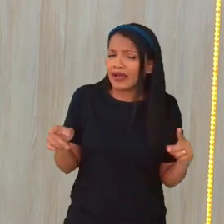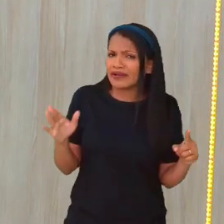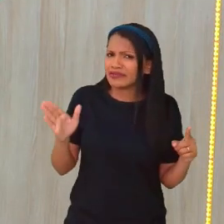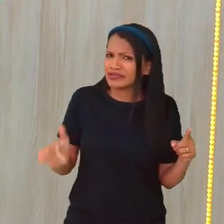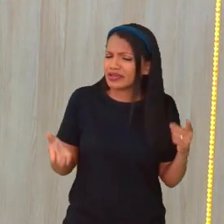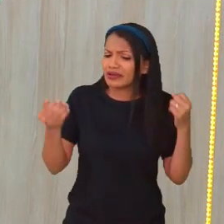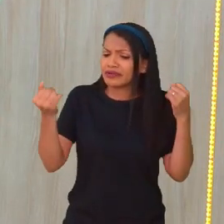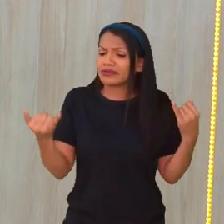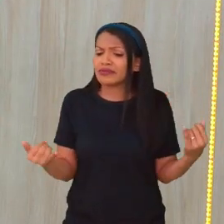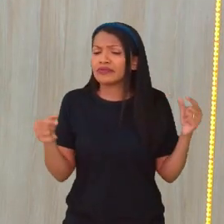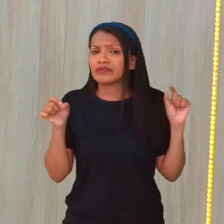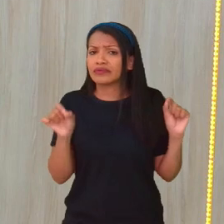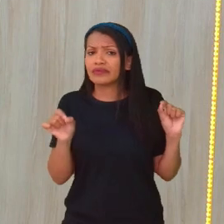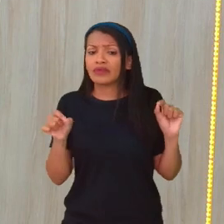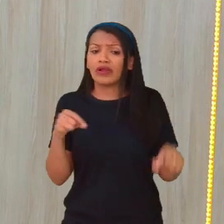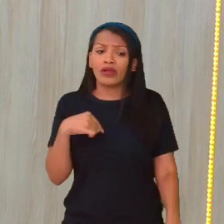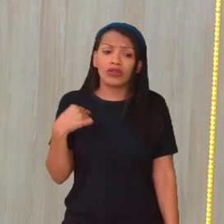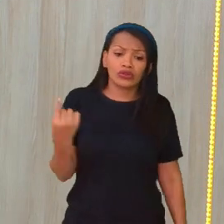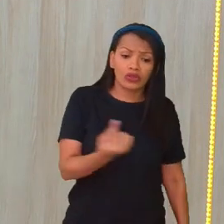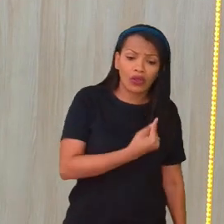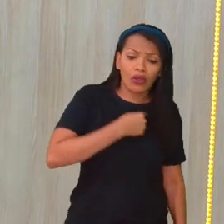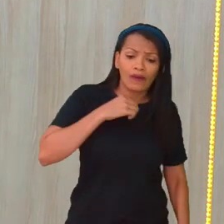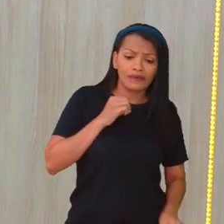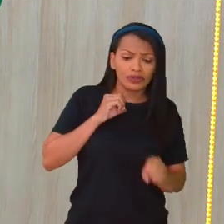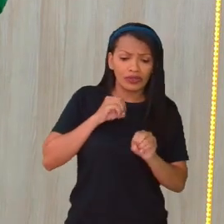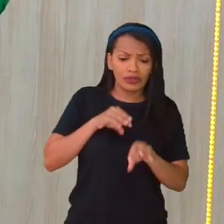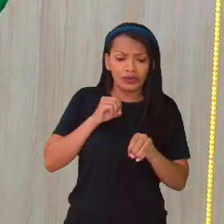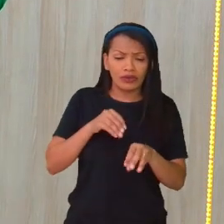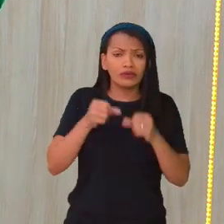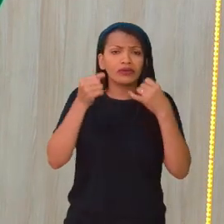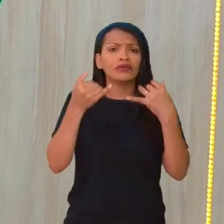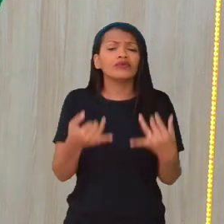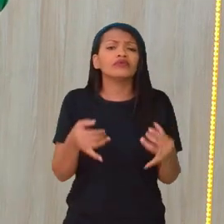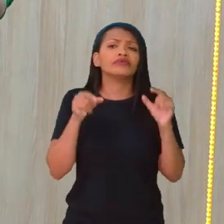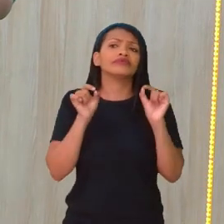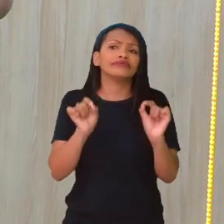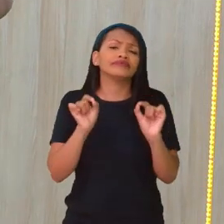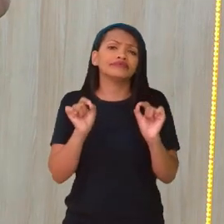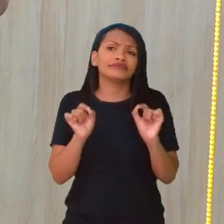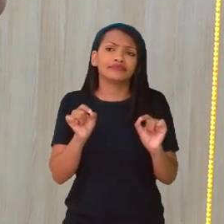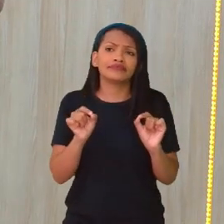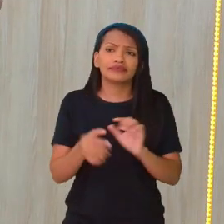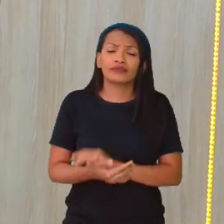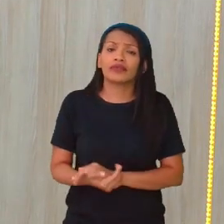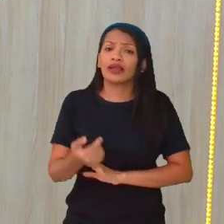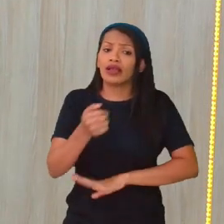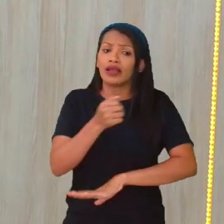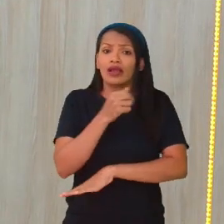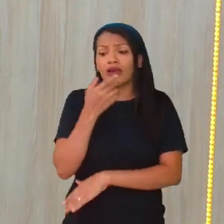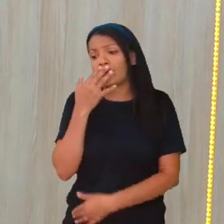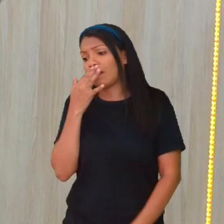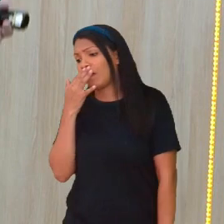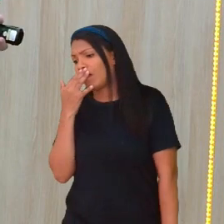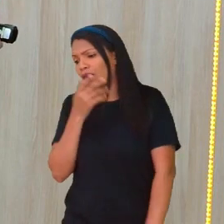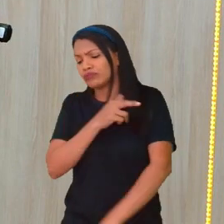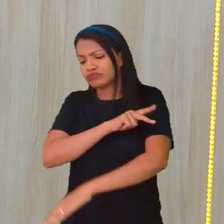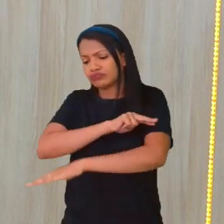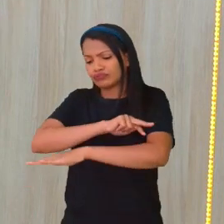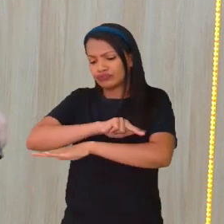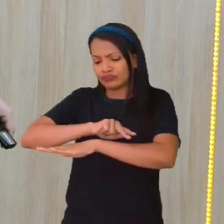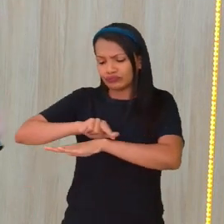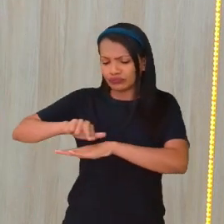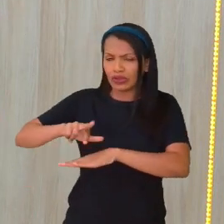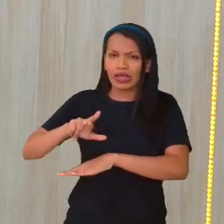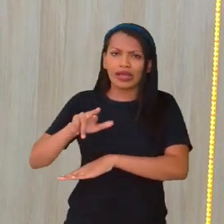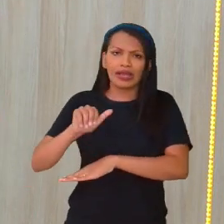gente está falando, a gente é da educação, está falando da questão da cor ou raça, uma das políticas públicas